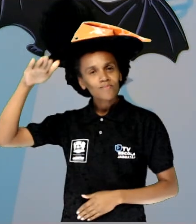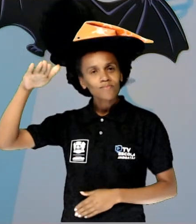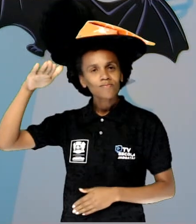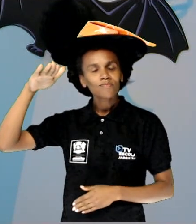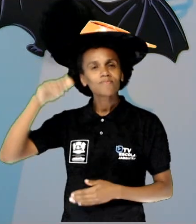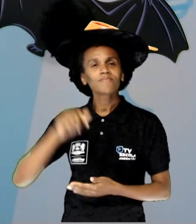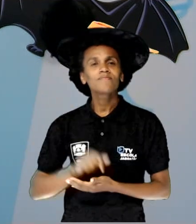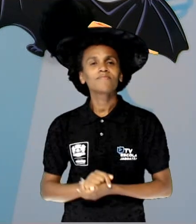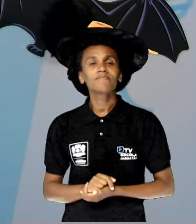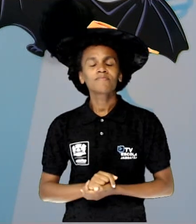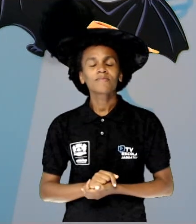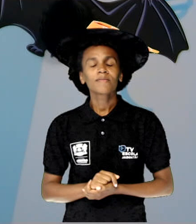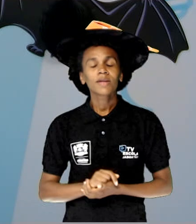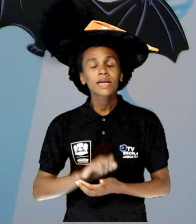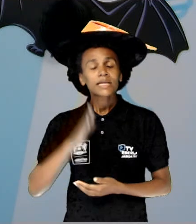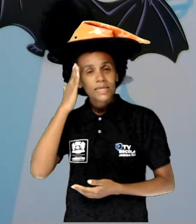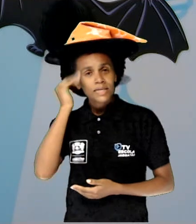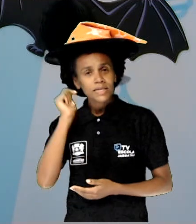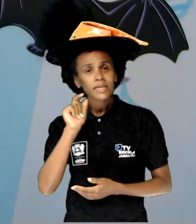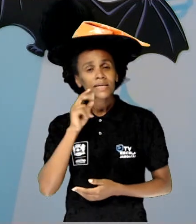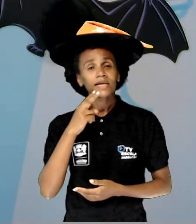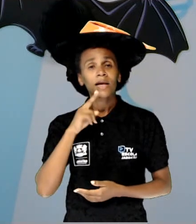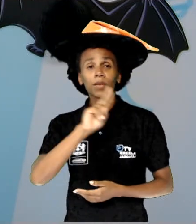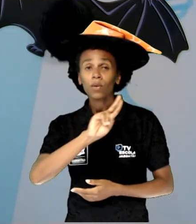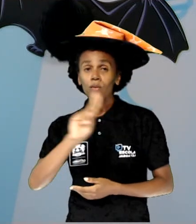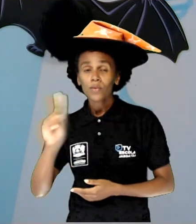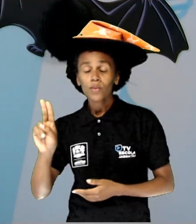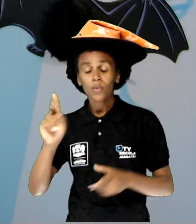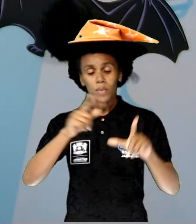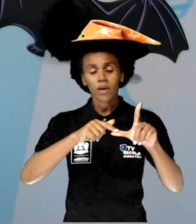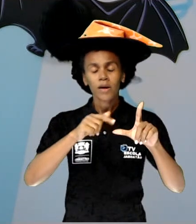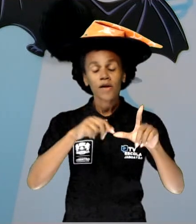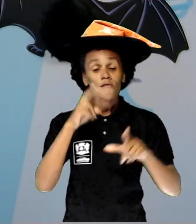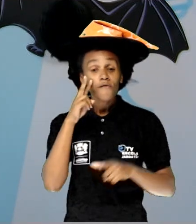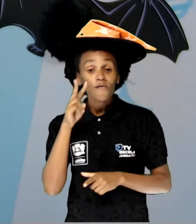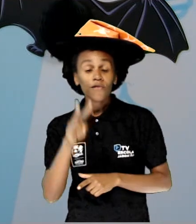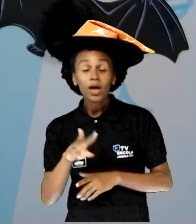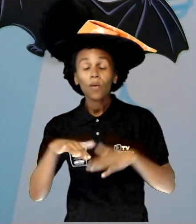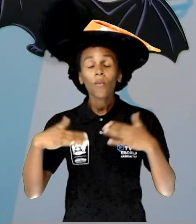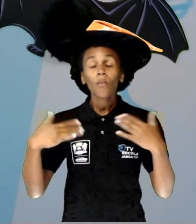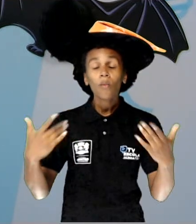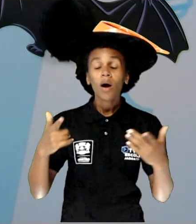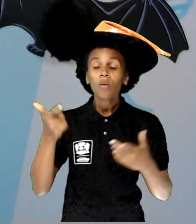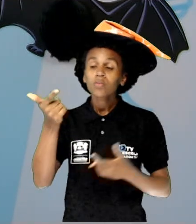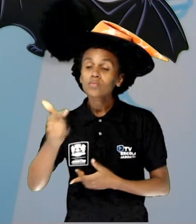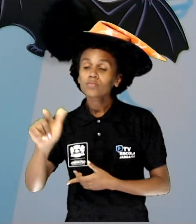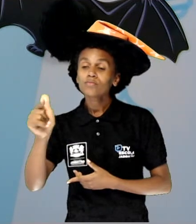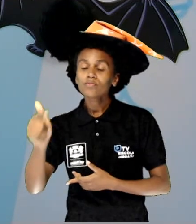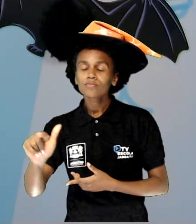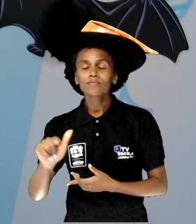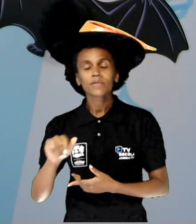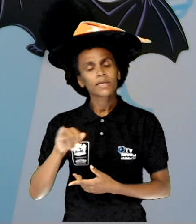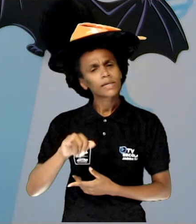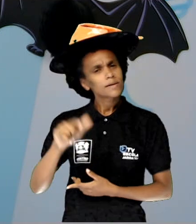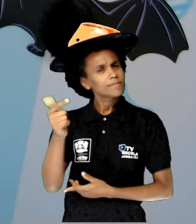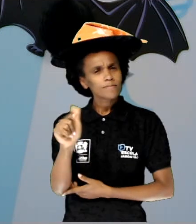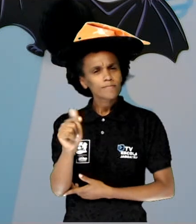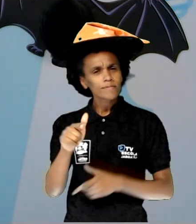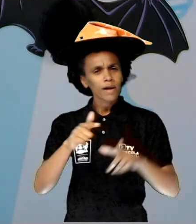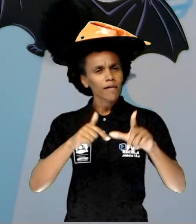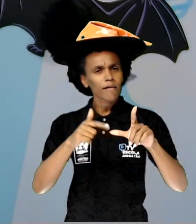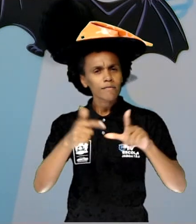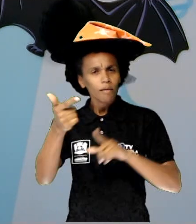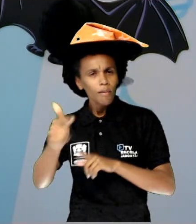letrinhas e ver Quais delas se repetem combinado se não tiver letra repetida não tem problema